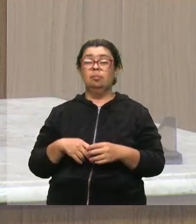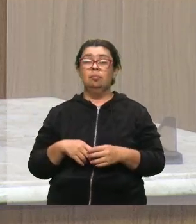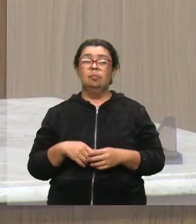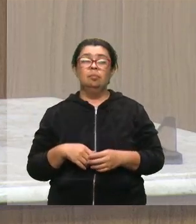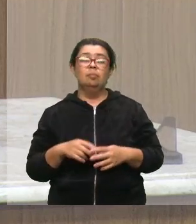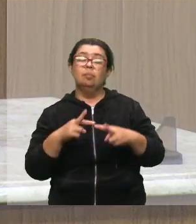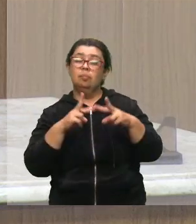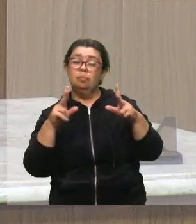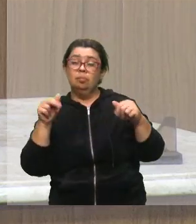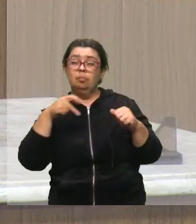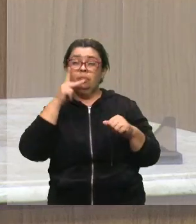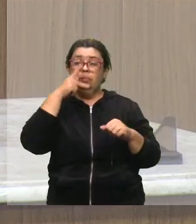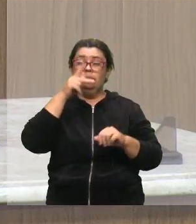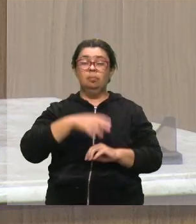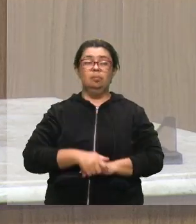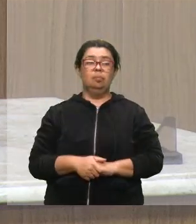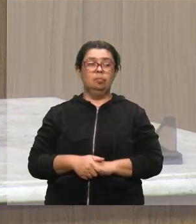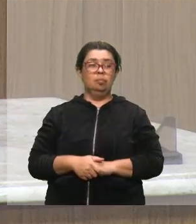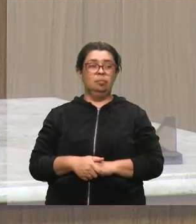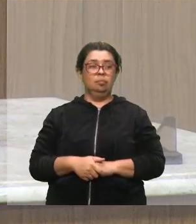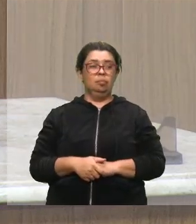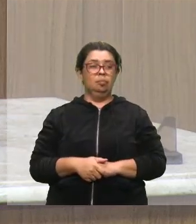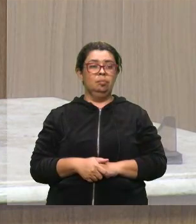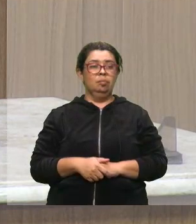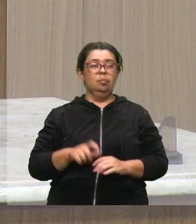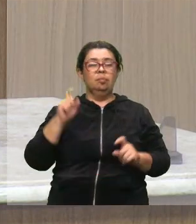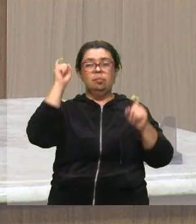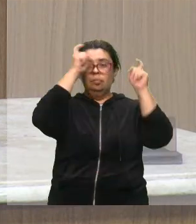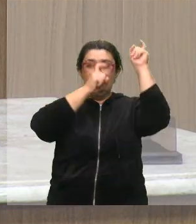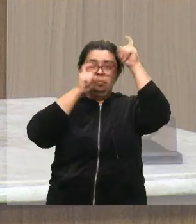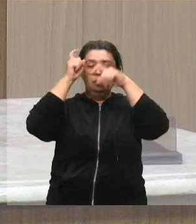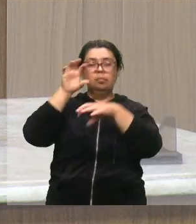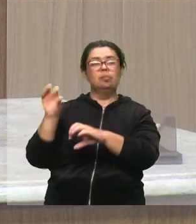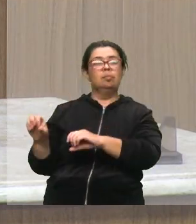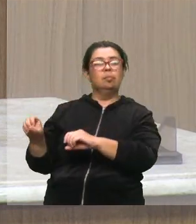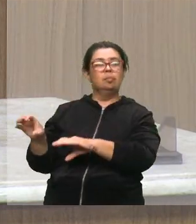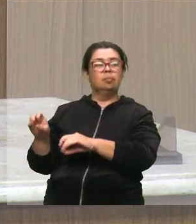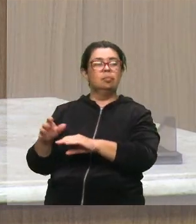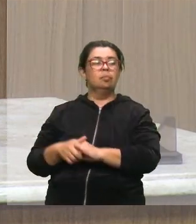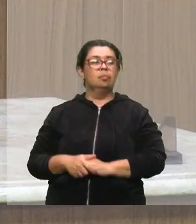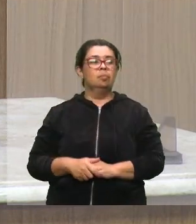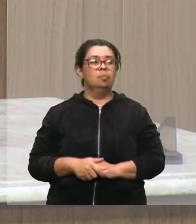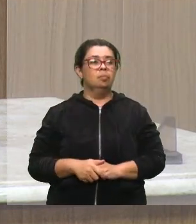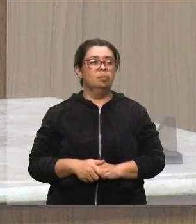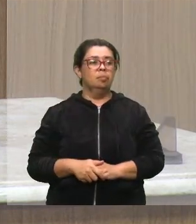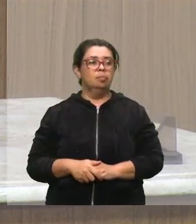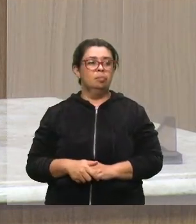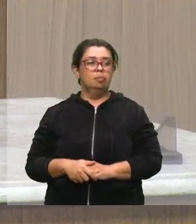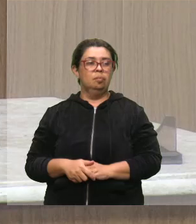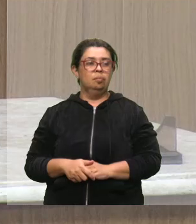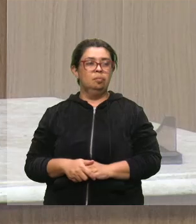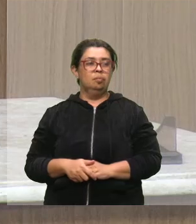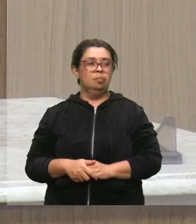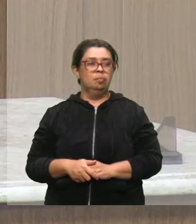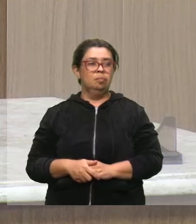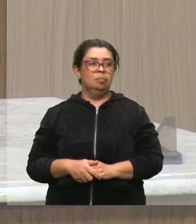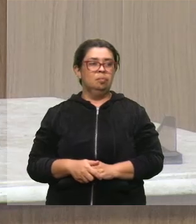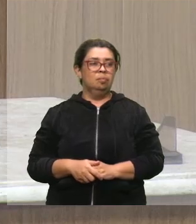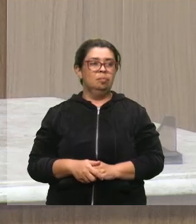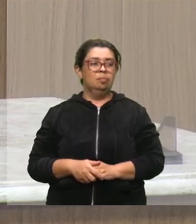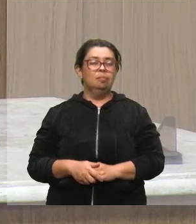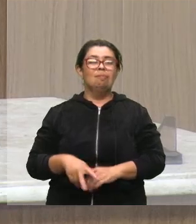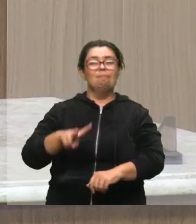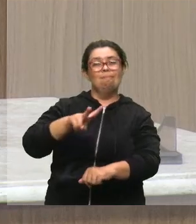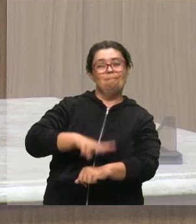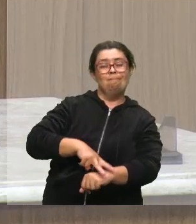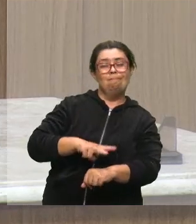aqui, das nossas preocupações da educação, é a grande quantidade de compra de vagas em creches.